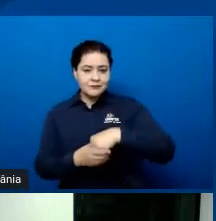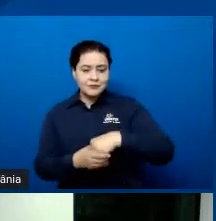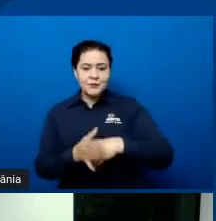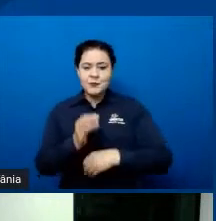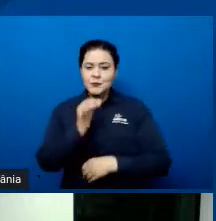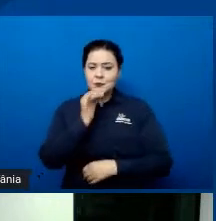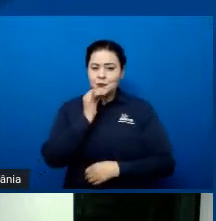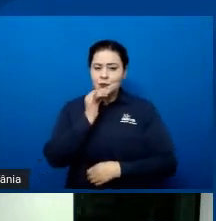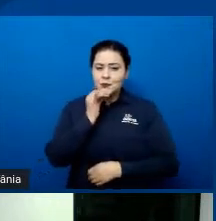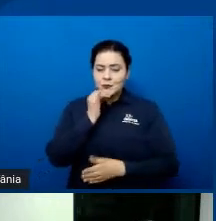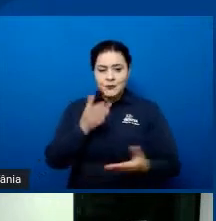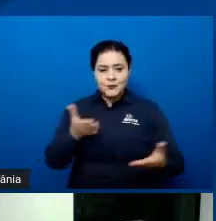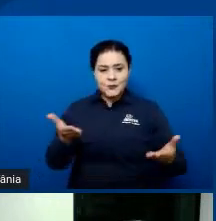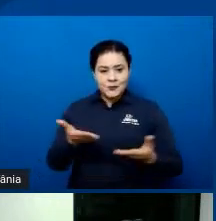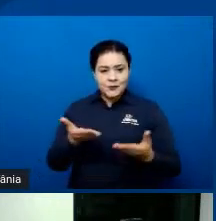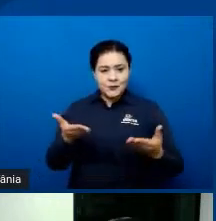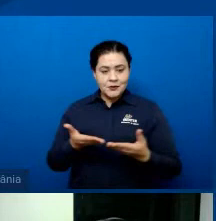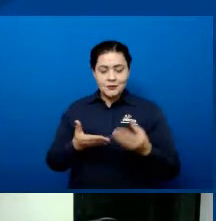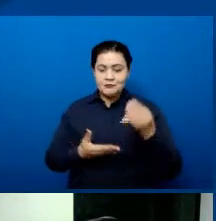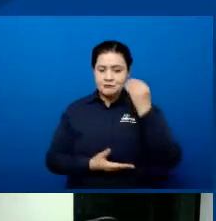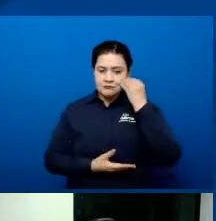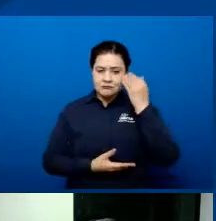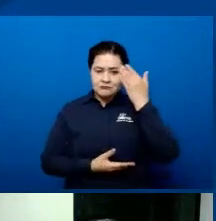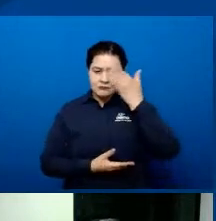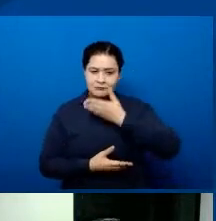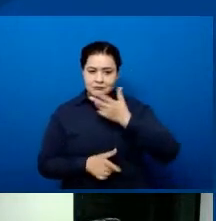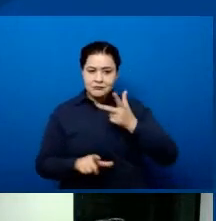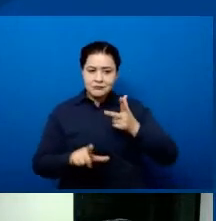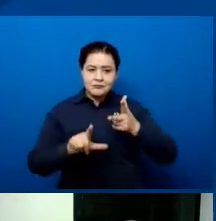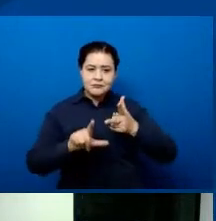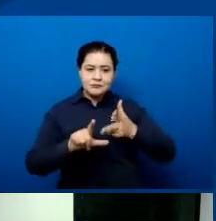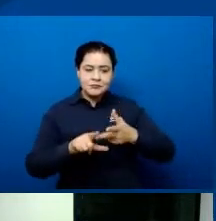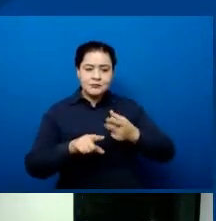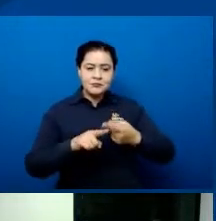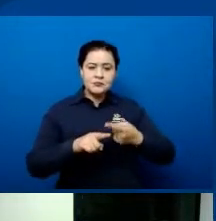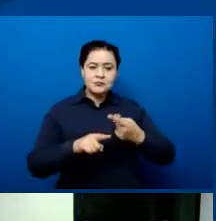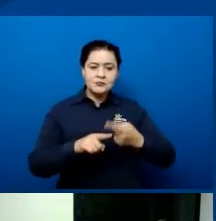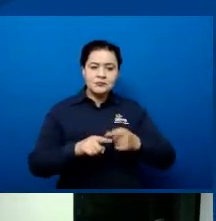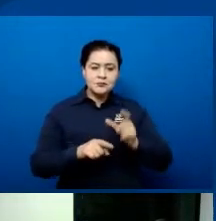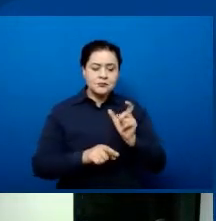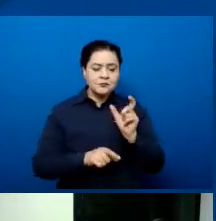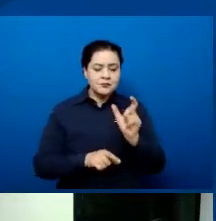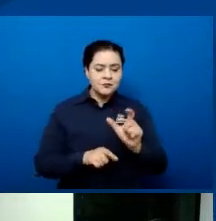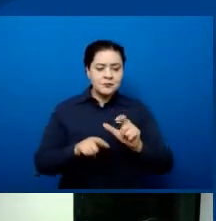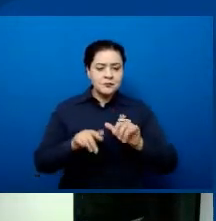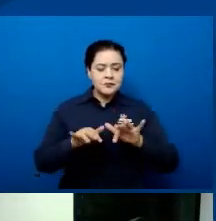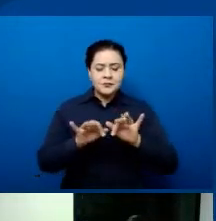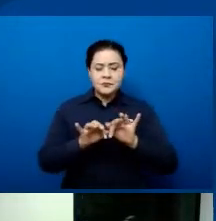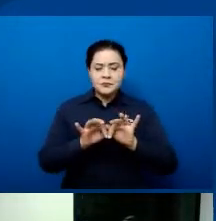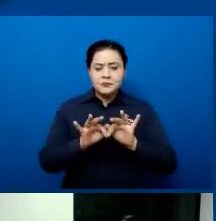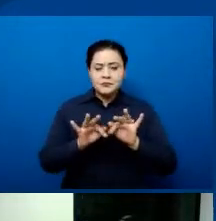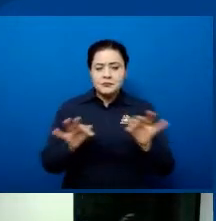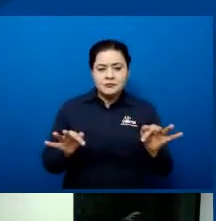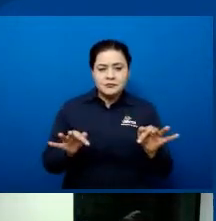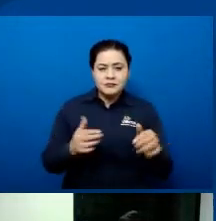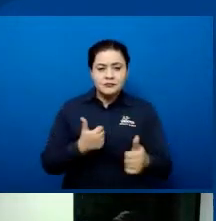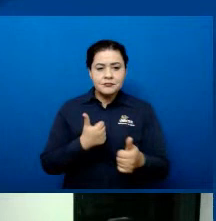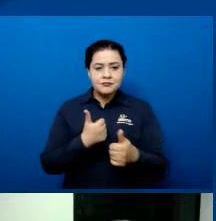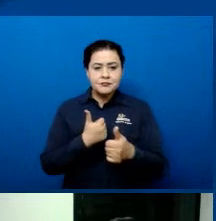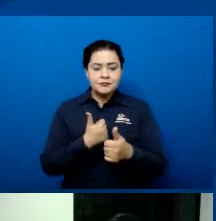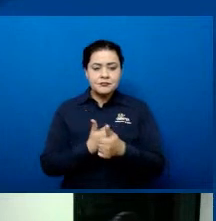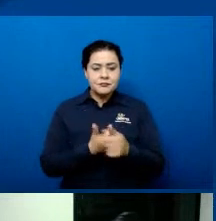com vocês aqui na live, para que vocês digitem uma palavra extremamente simples e utilizem o recurso de realidade aumentada próximo de